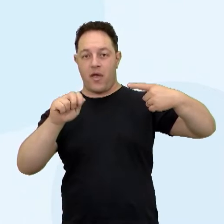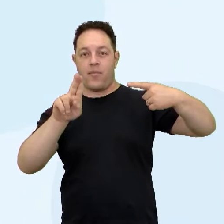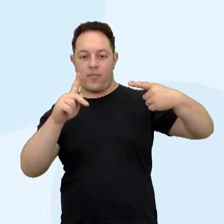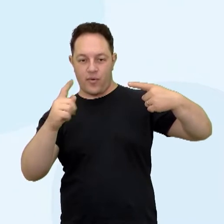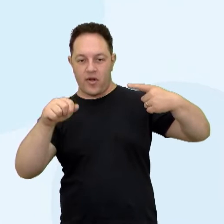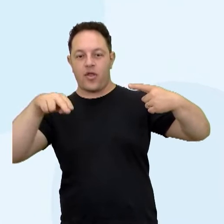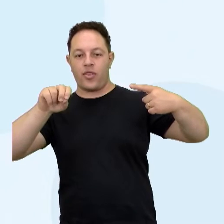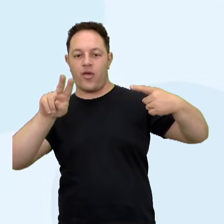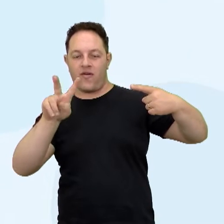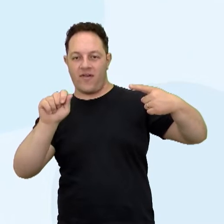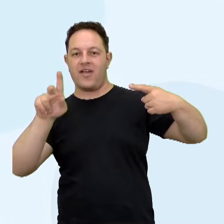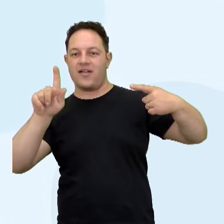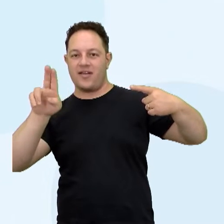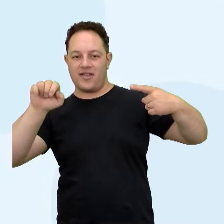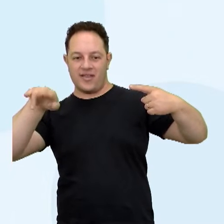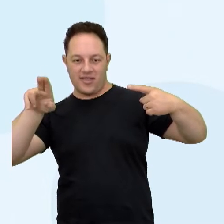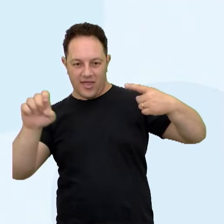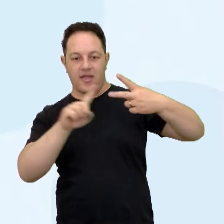Nova Zelândia ou